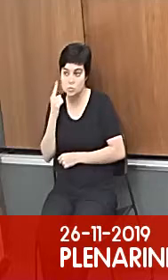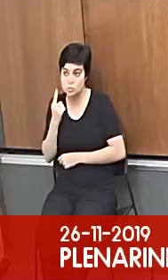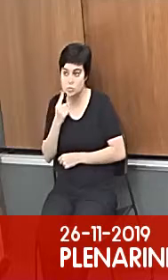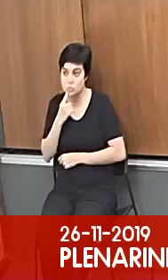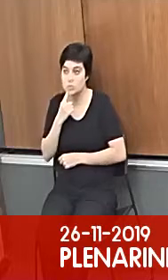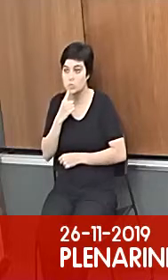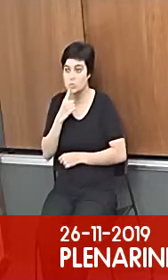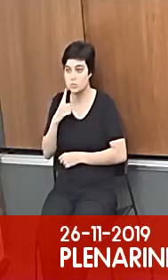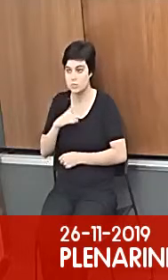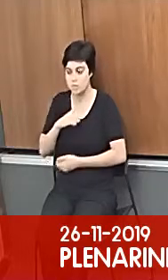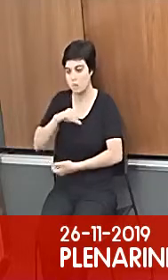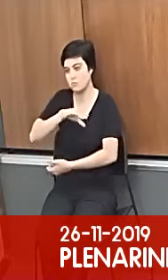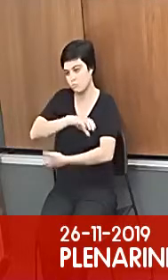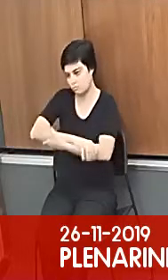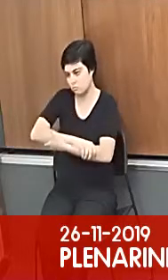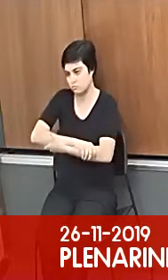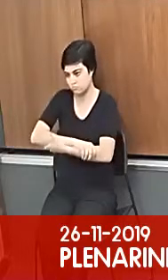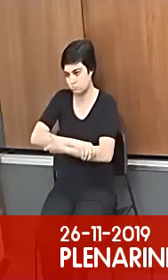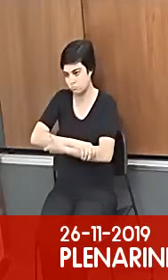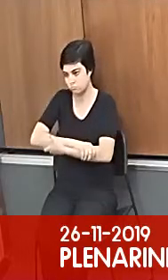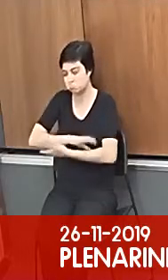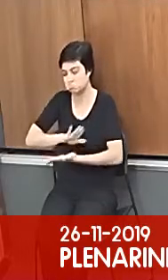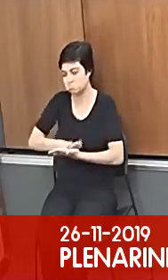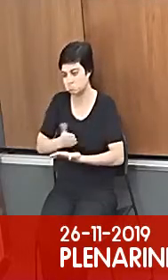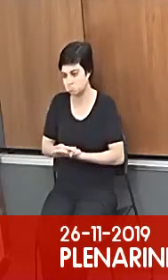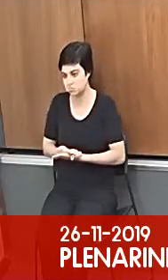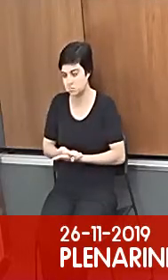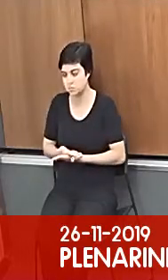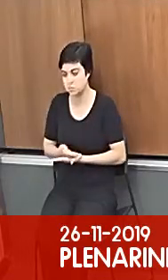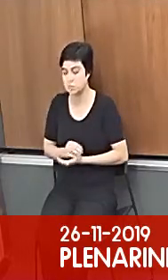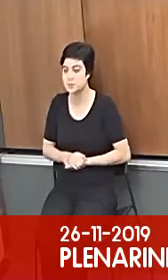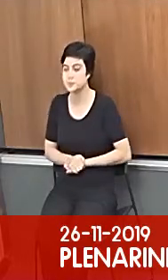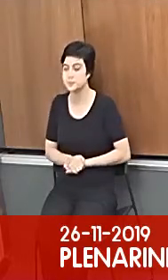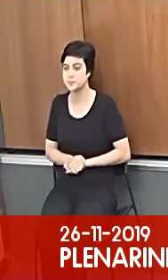são atendidas pela Associação de Surdos.